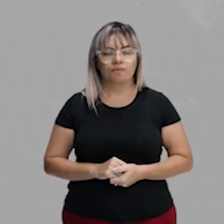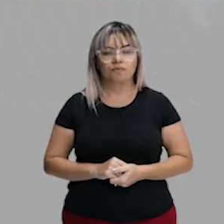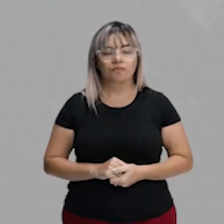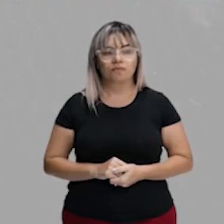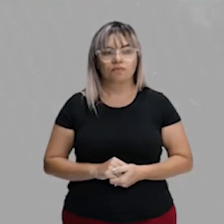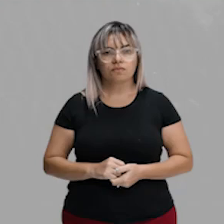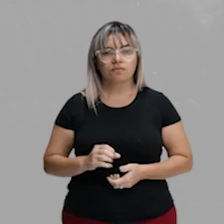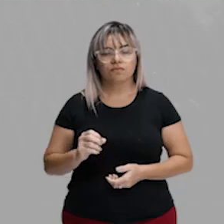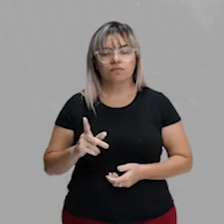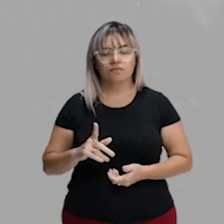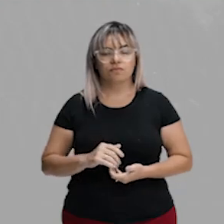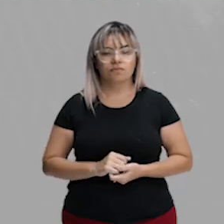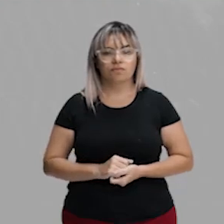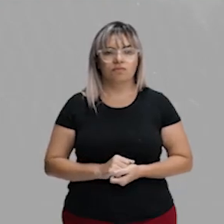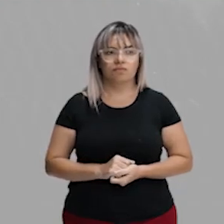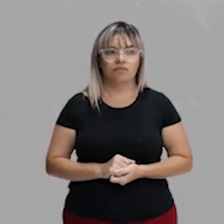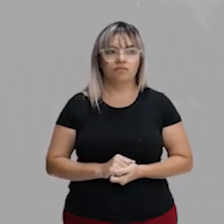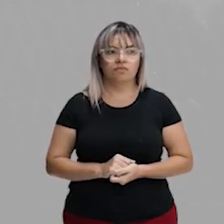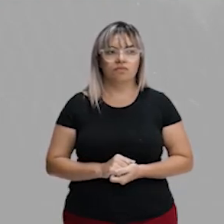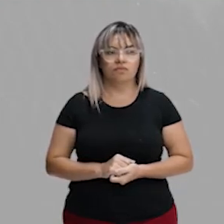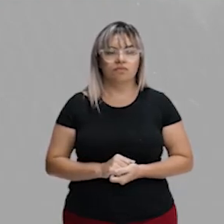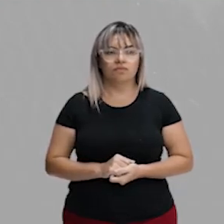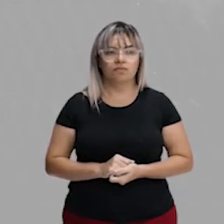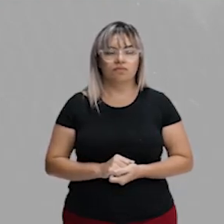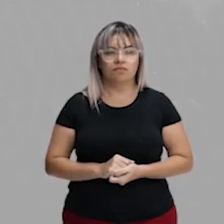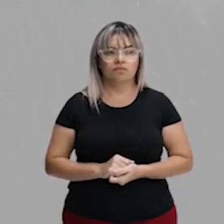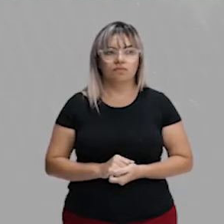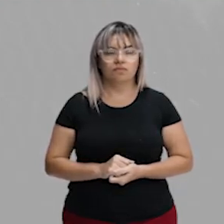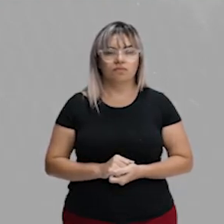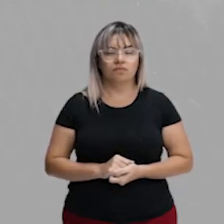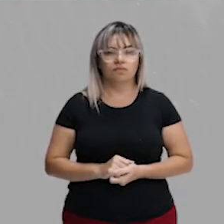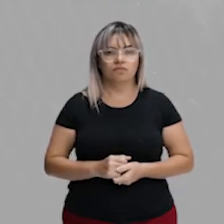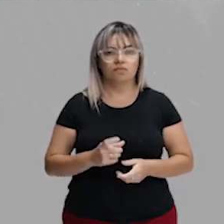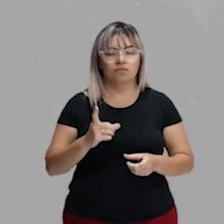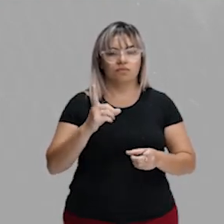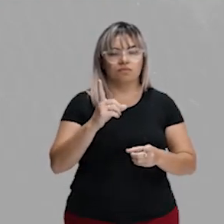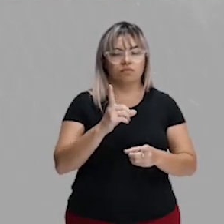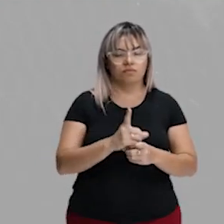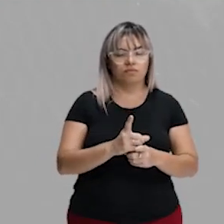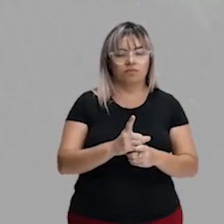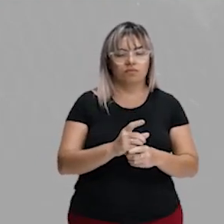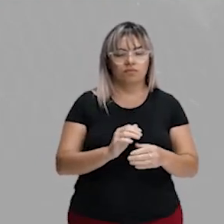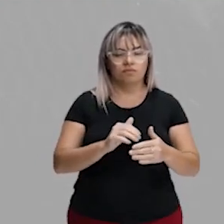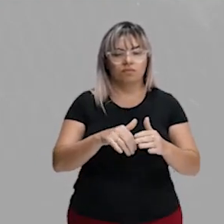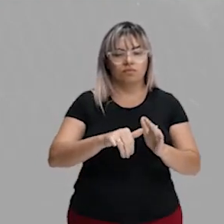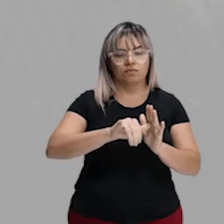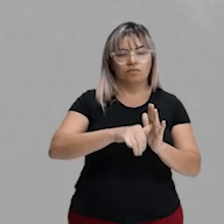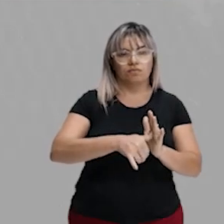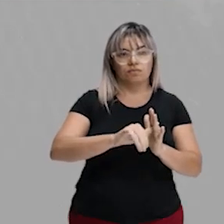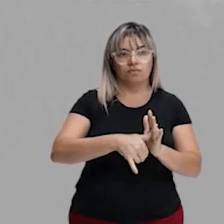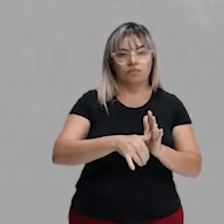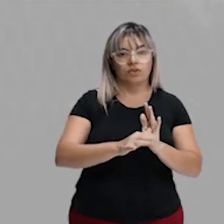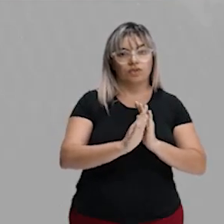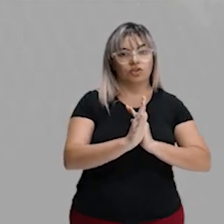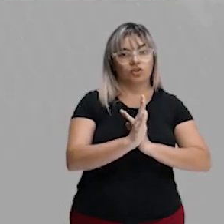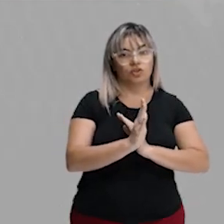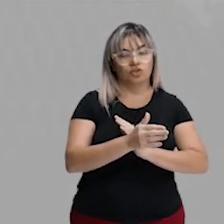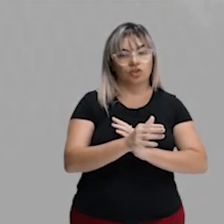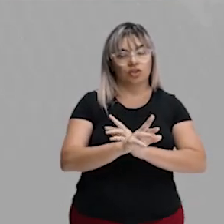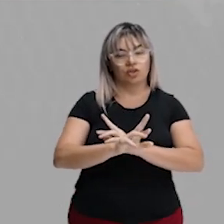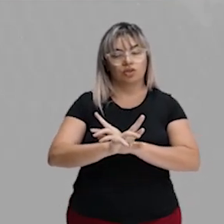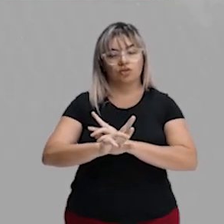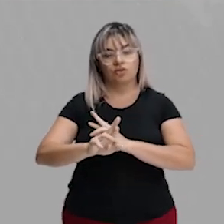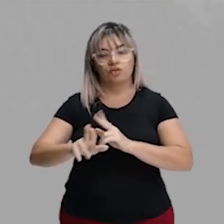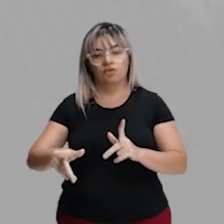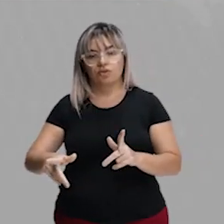Tá ok? Então, isso é que nós encontramos no gerador. No receptor, nós